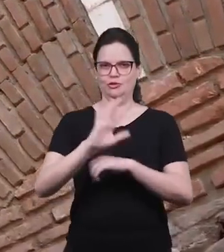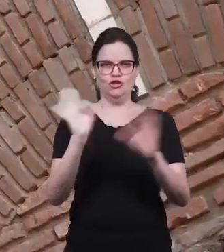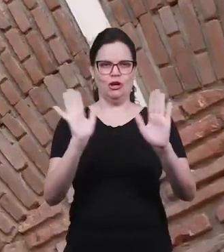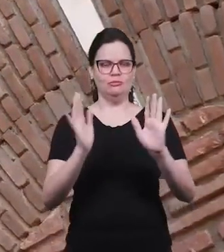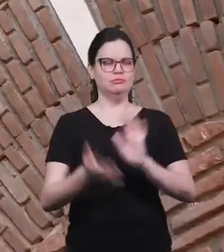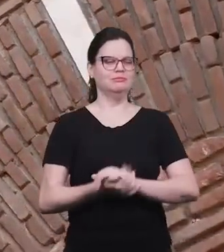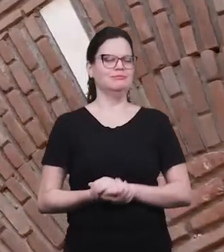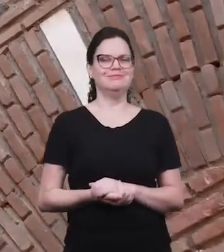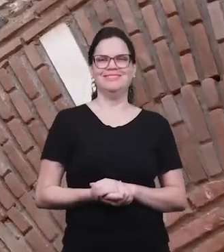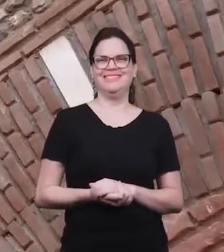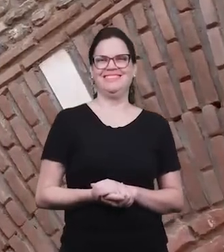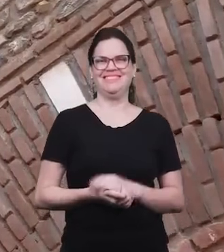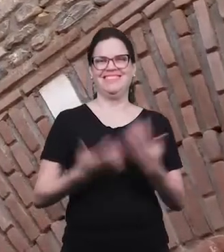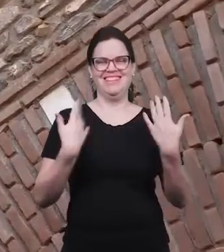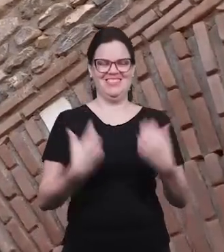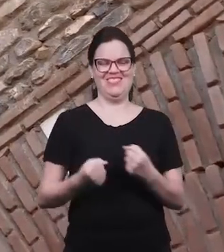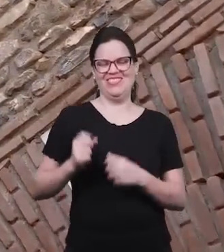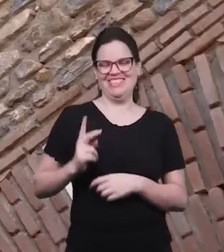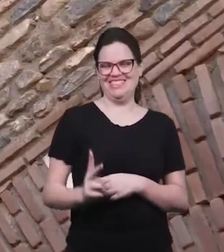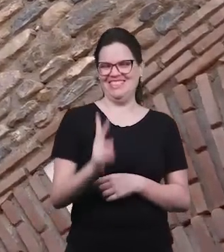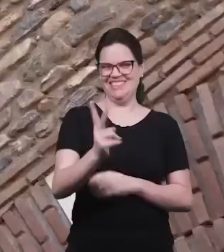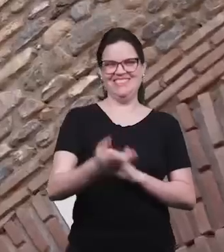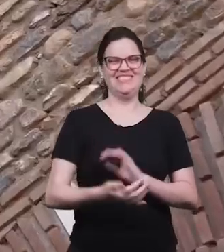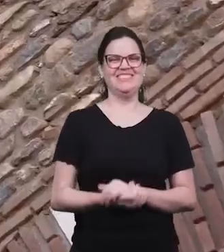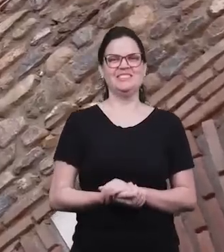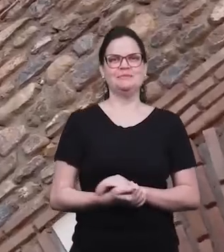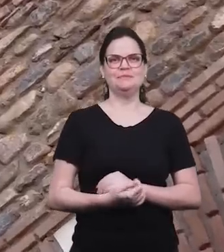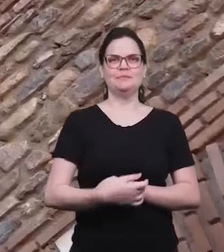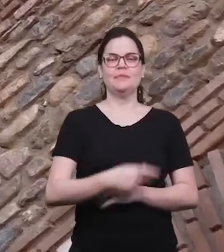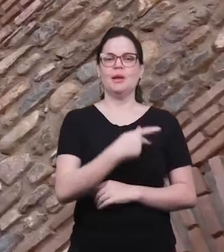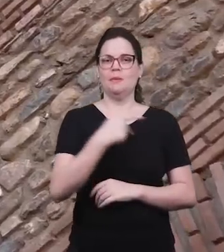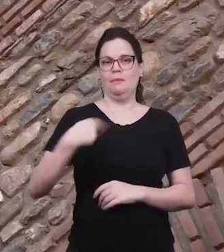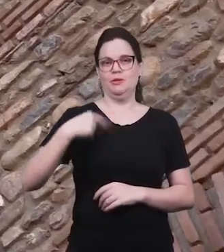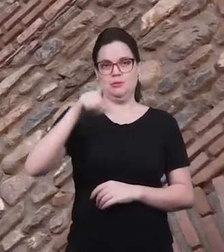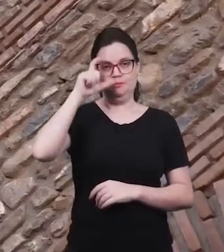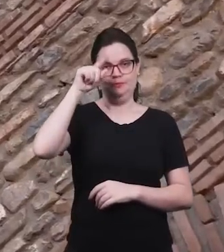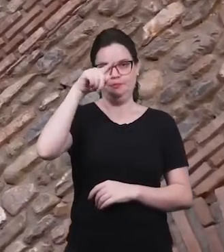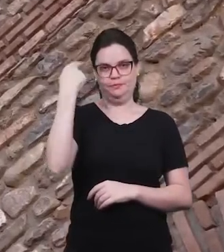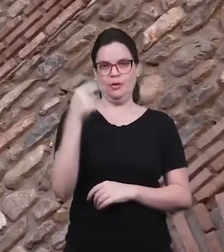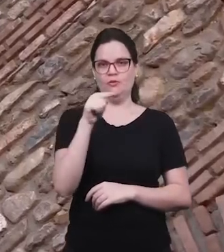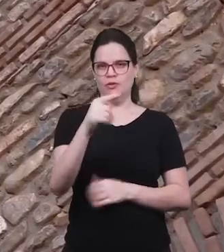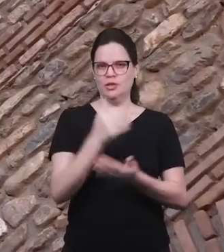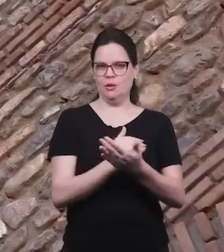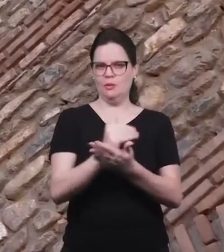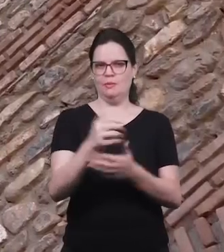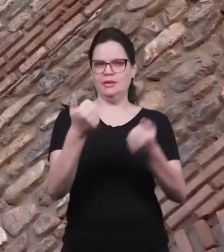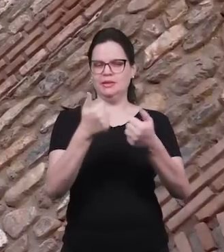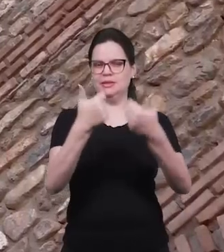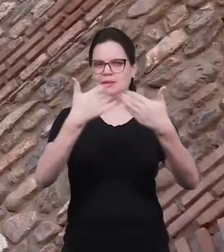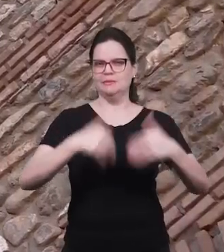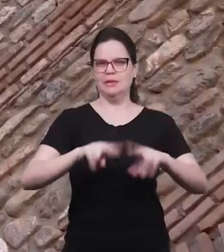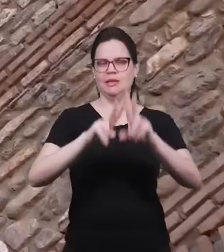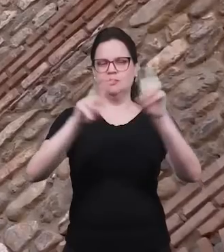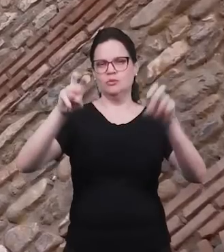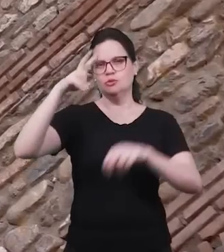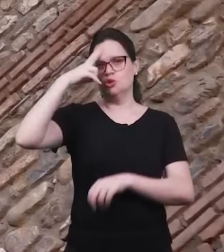tchau. Muito bem, vamos lá, vamos seguir então. Pastor Ian, sempre você faz uma